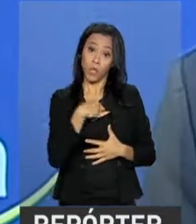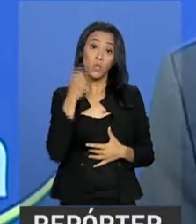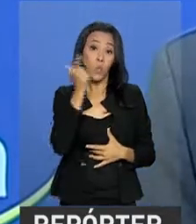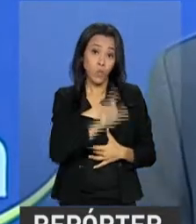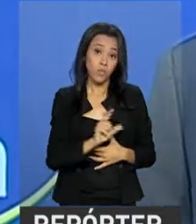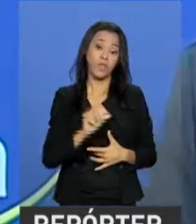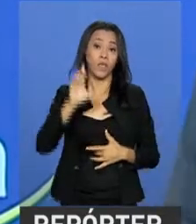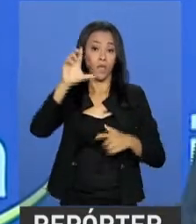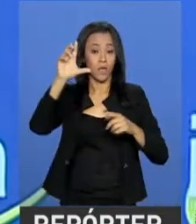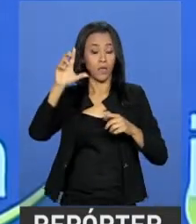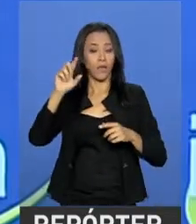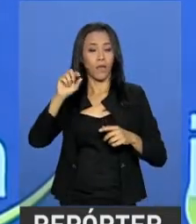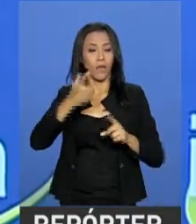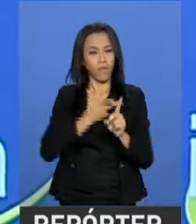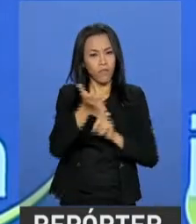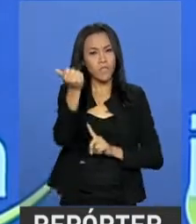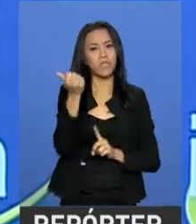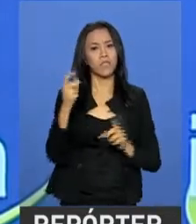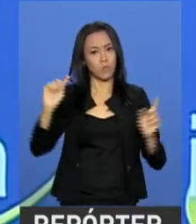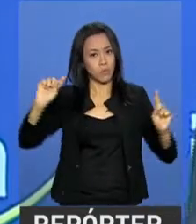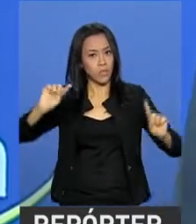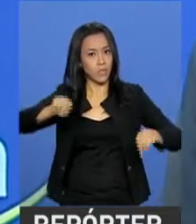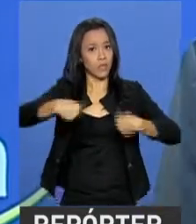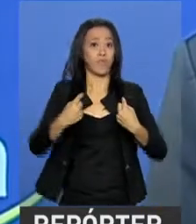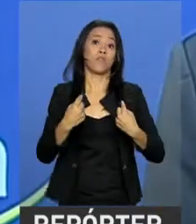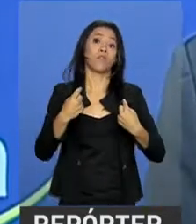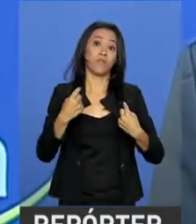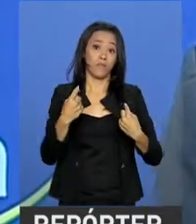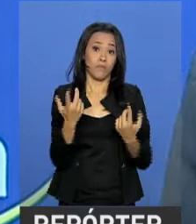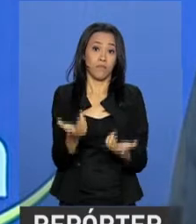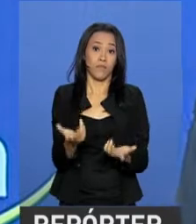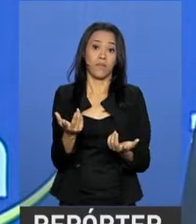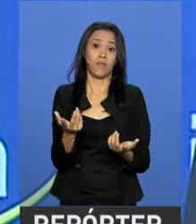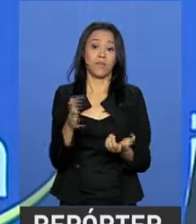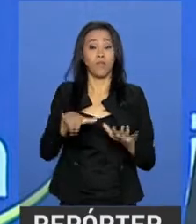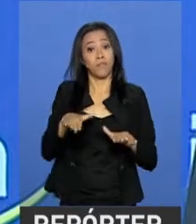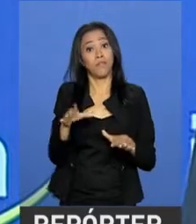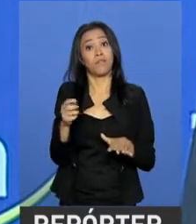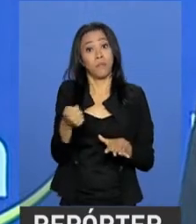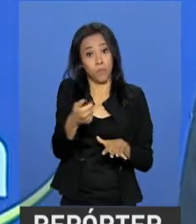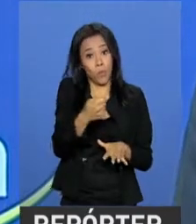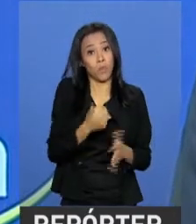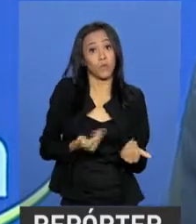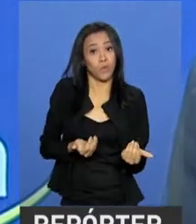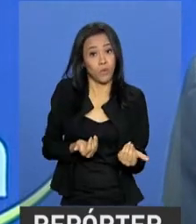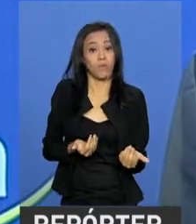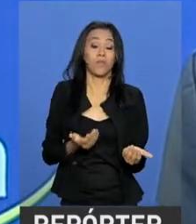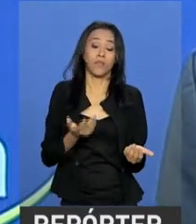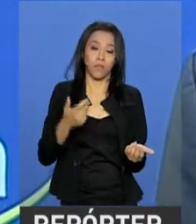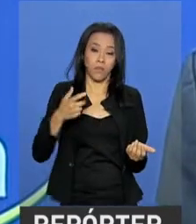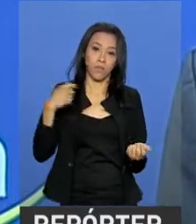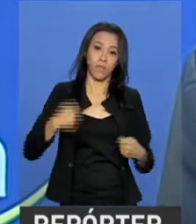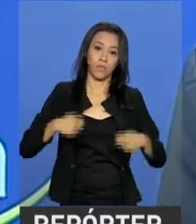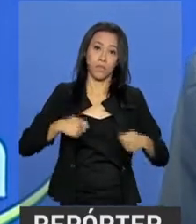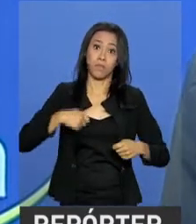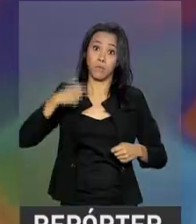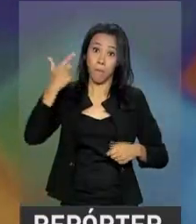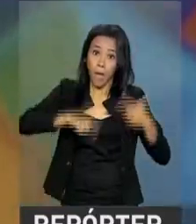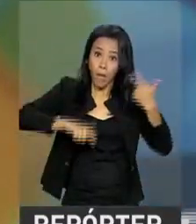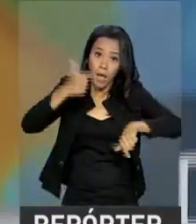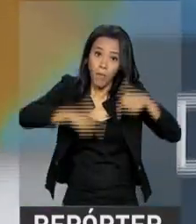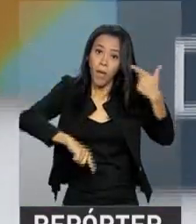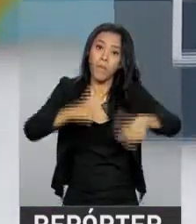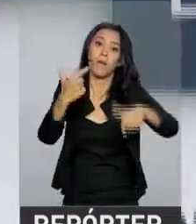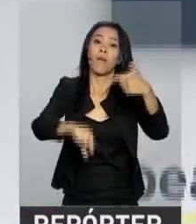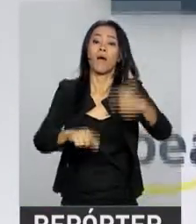com a mesma quantidade de pessoas e talvez com menos jovens então a gente precisa produzir mais e melhor o